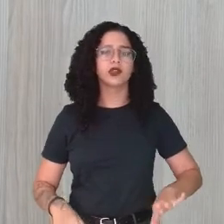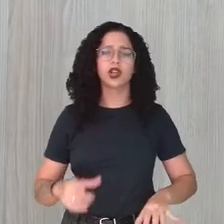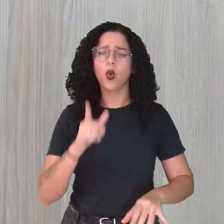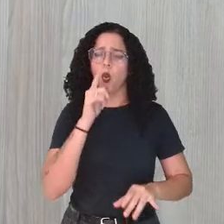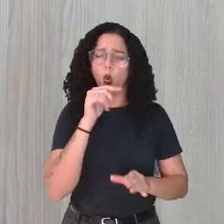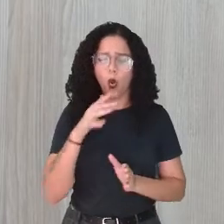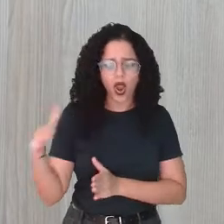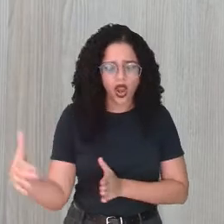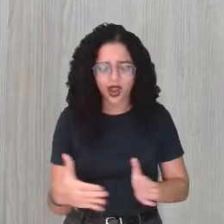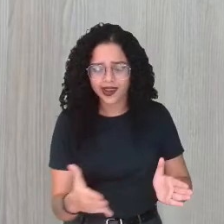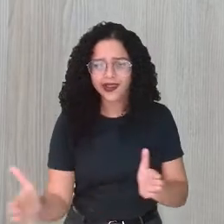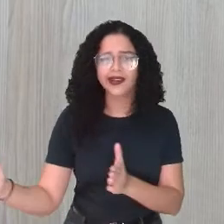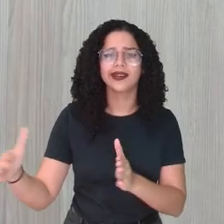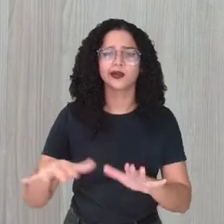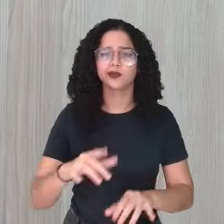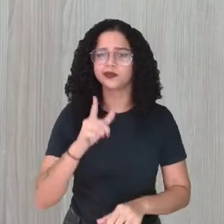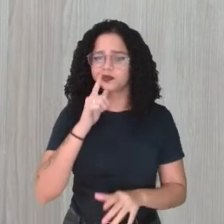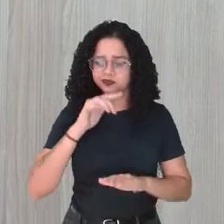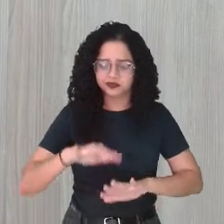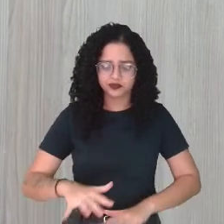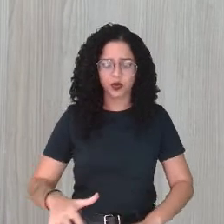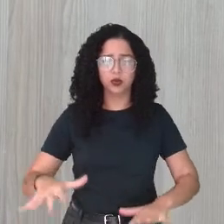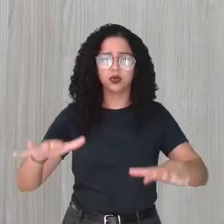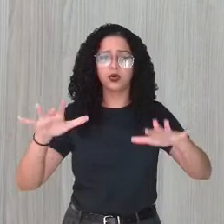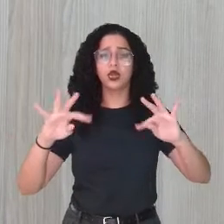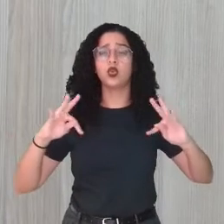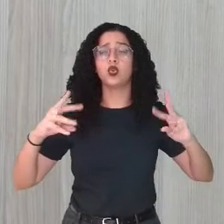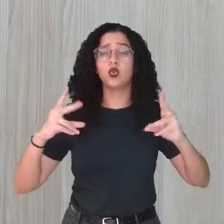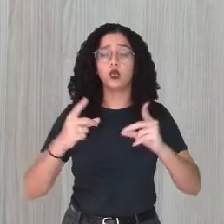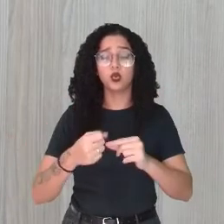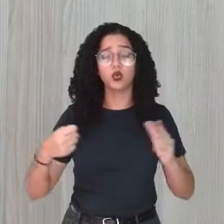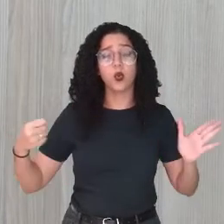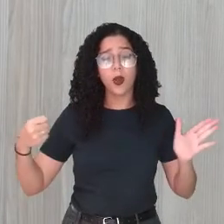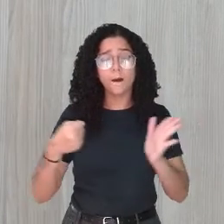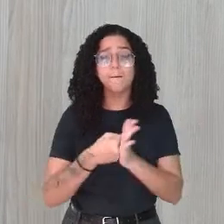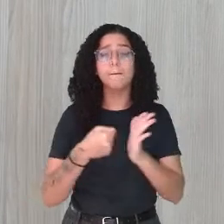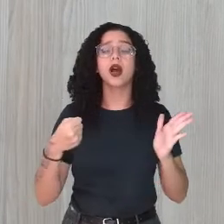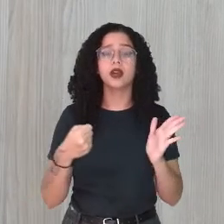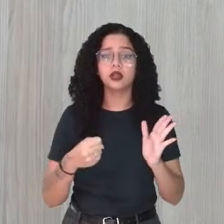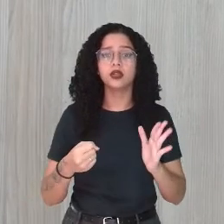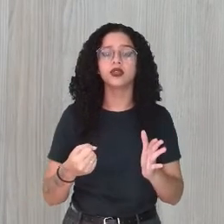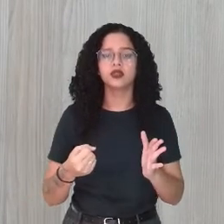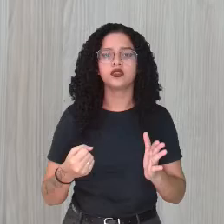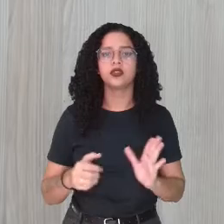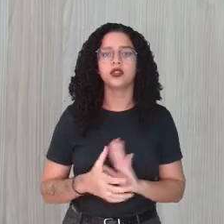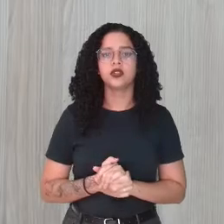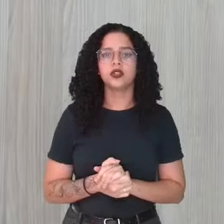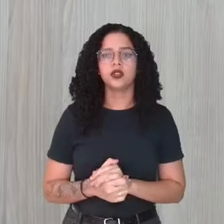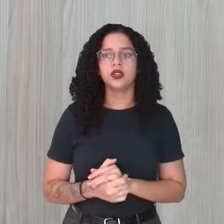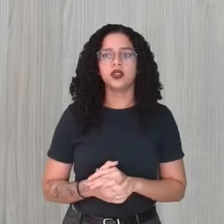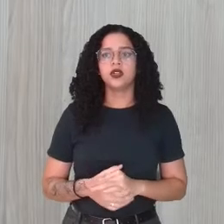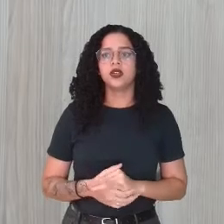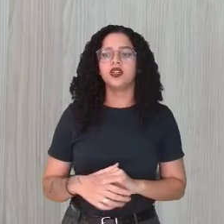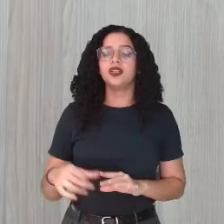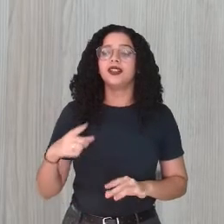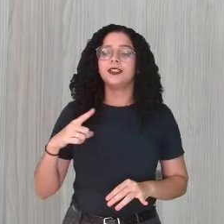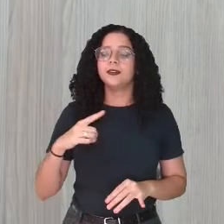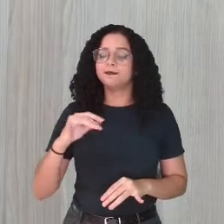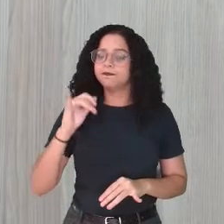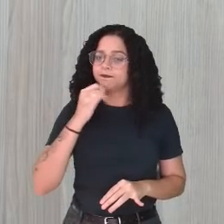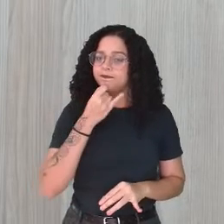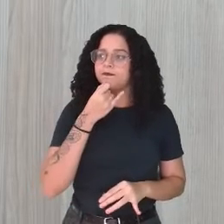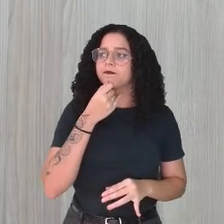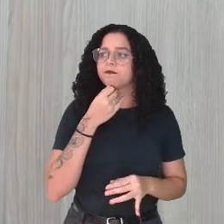rios, oceanos, tudo isso foi impacto e muito veio, né, desse processo aí